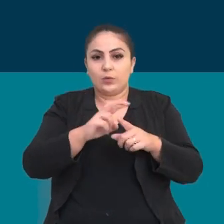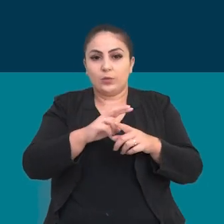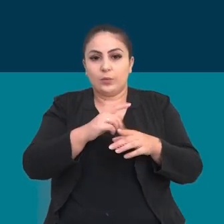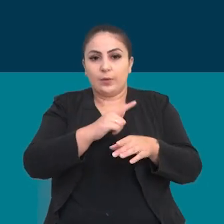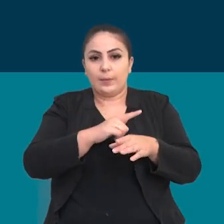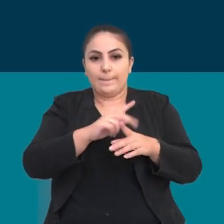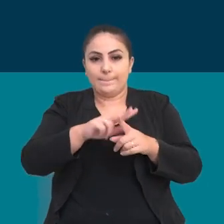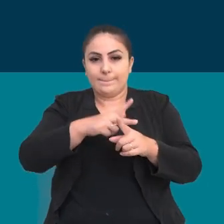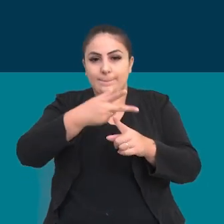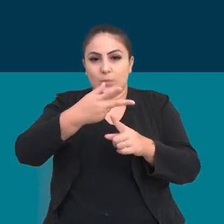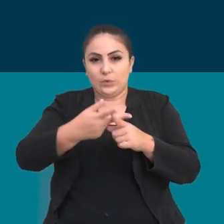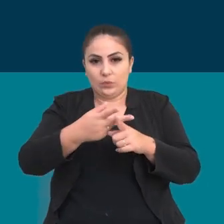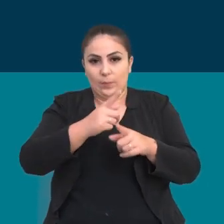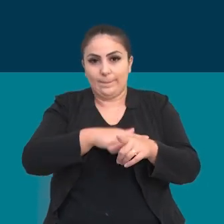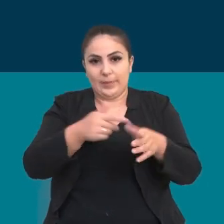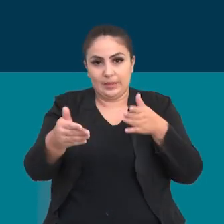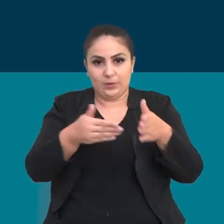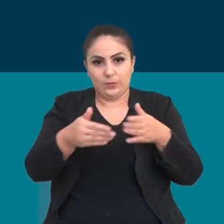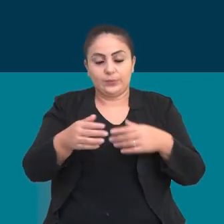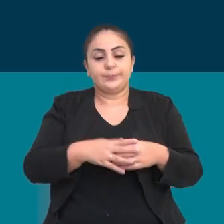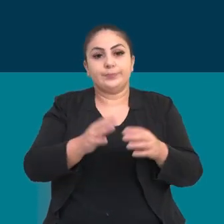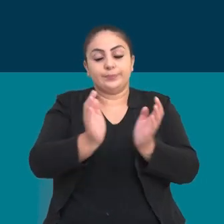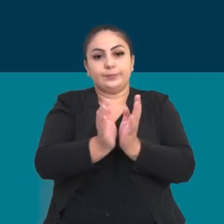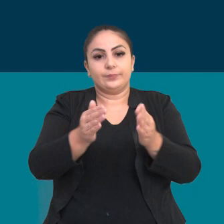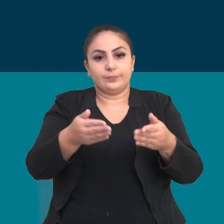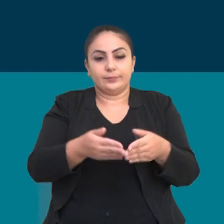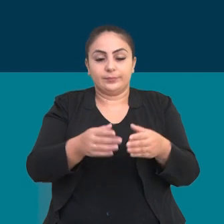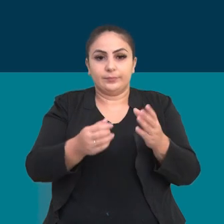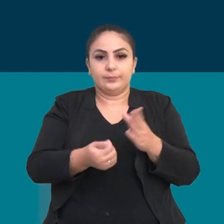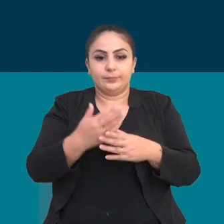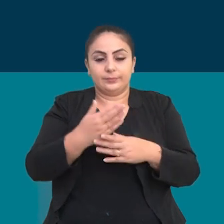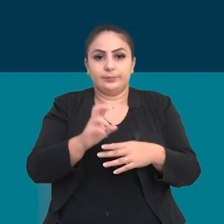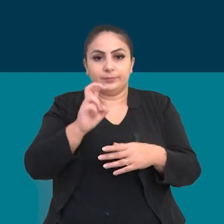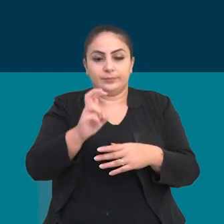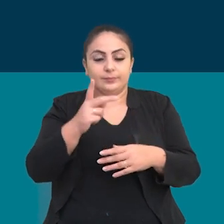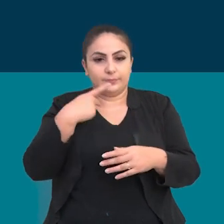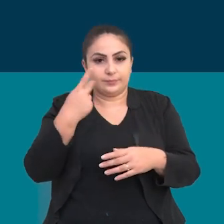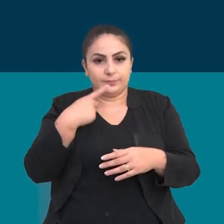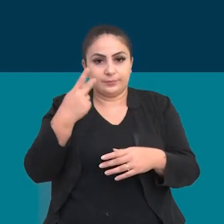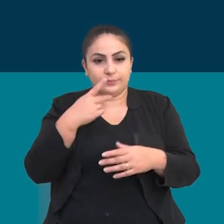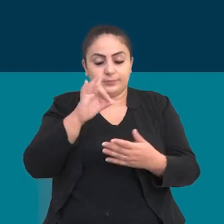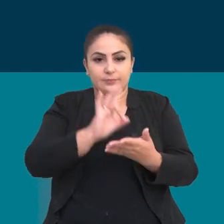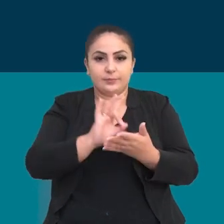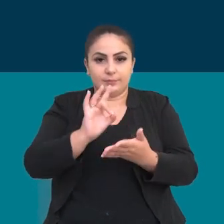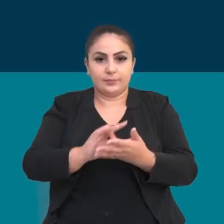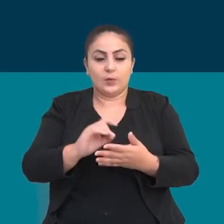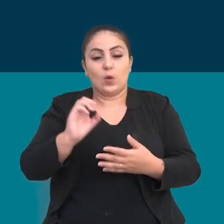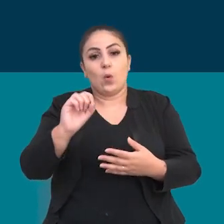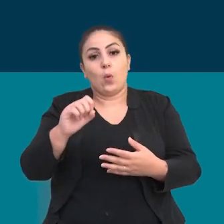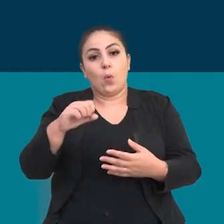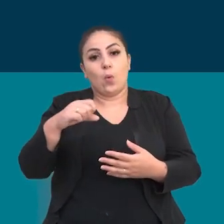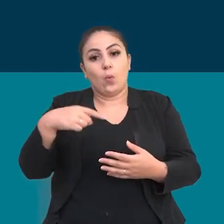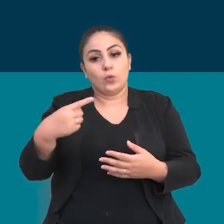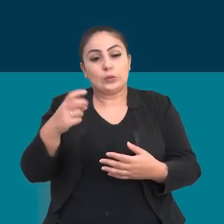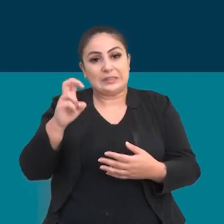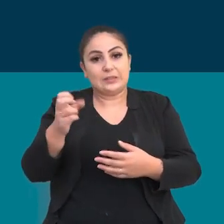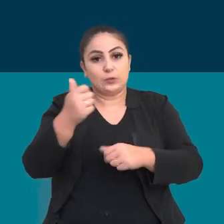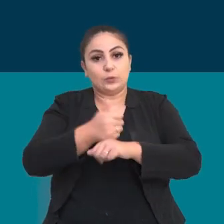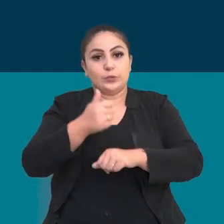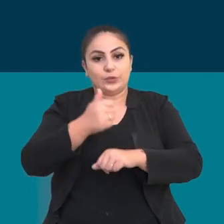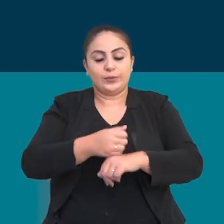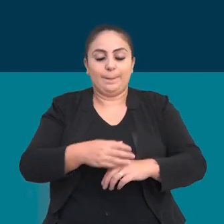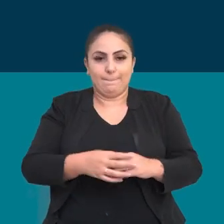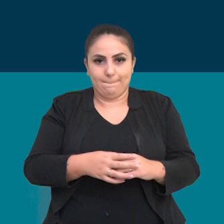ser prorrogada pelo mesmo período. A comissão será composta por 5 vereadores titulares e outros